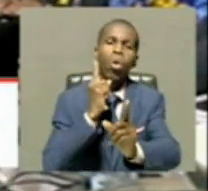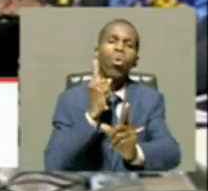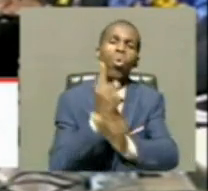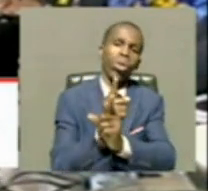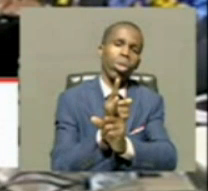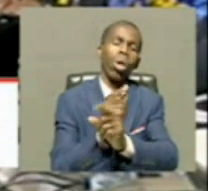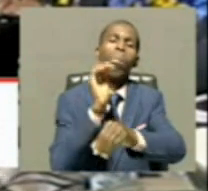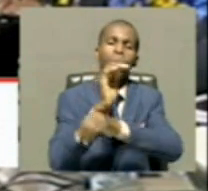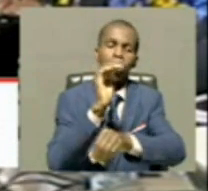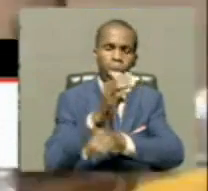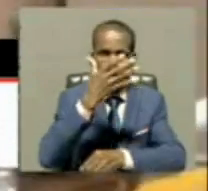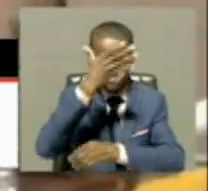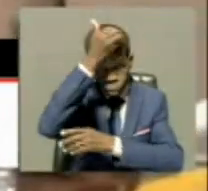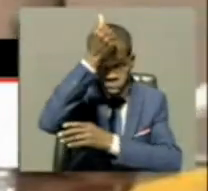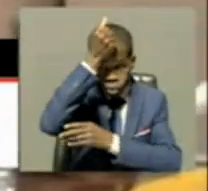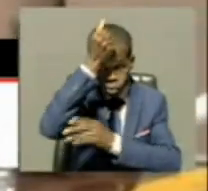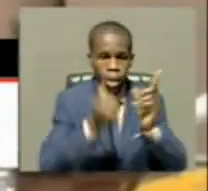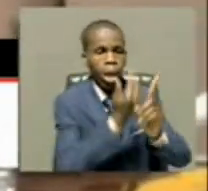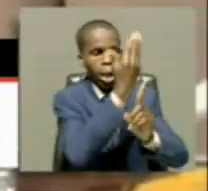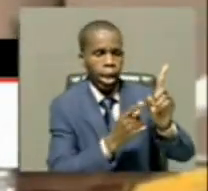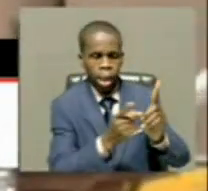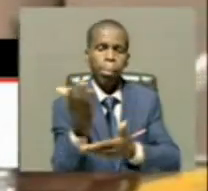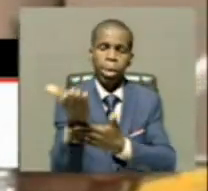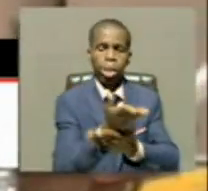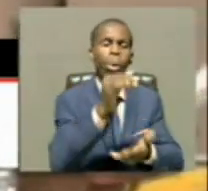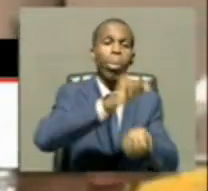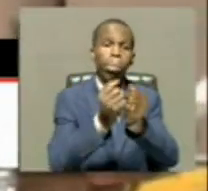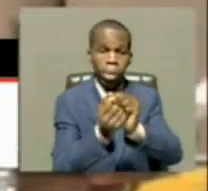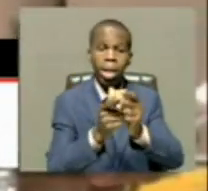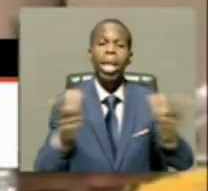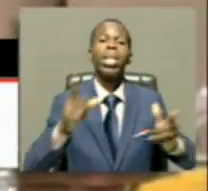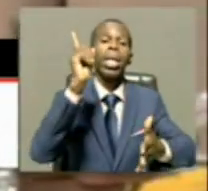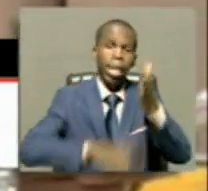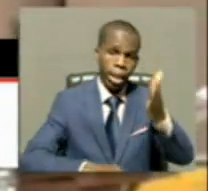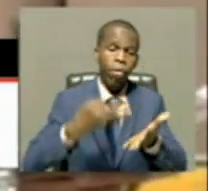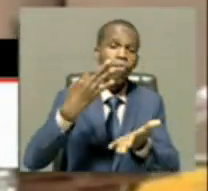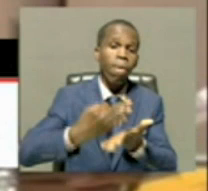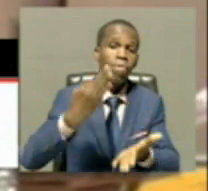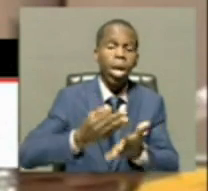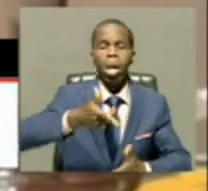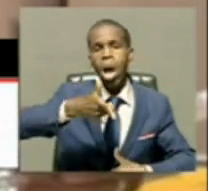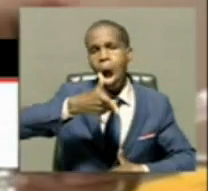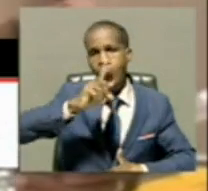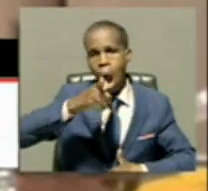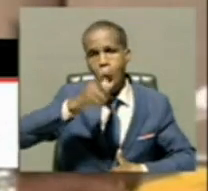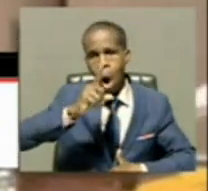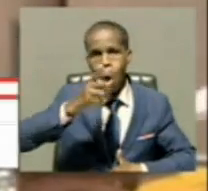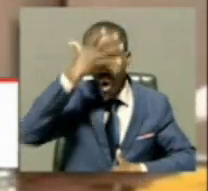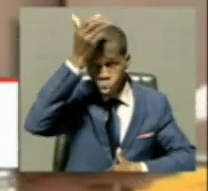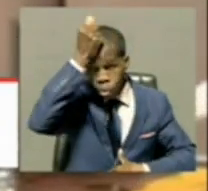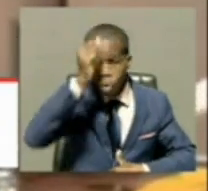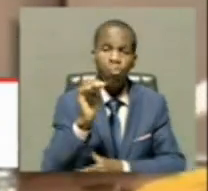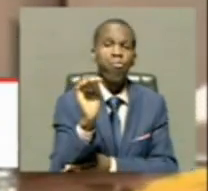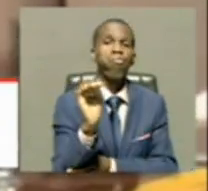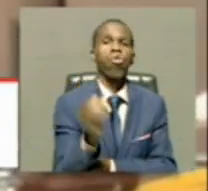neste corredor. Por isso, Excelência Presidente da República, a água constitui um grande problema para todos nós e acredito que o esforço